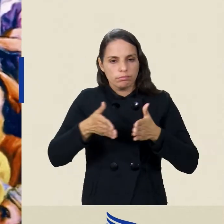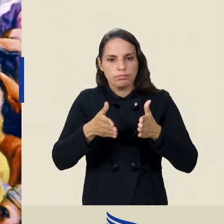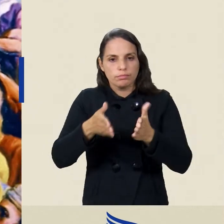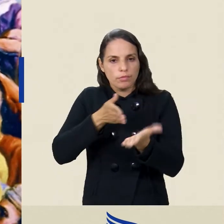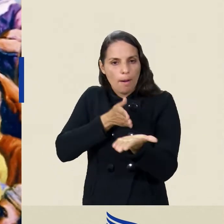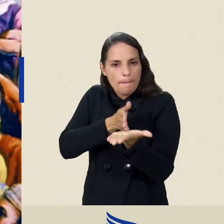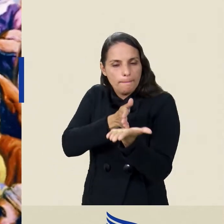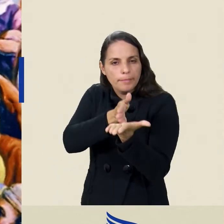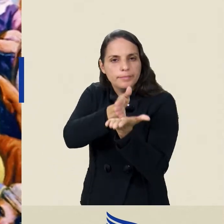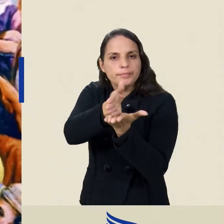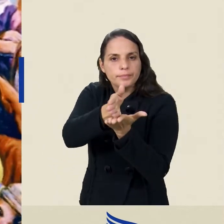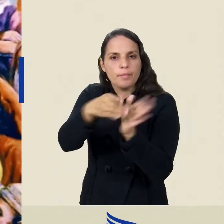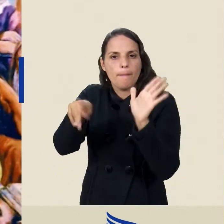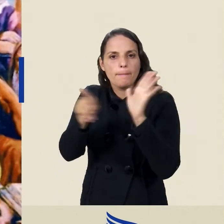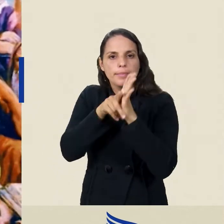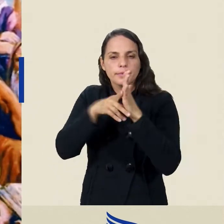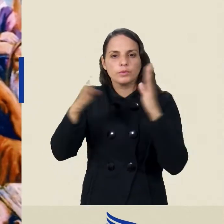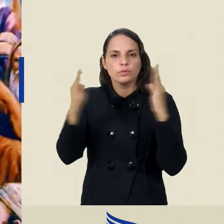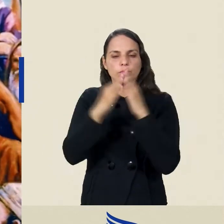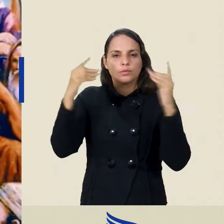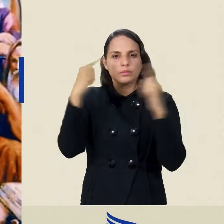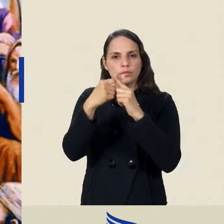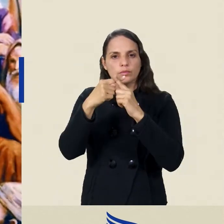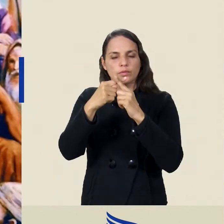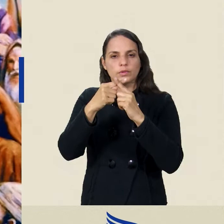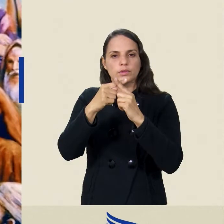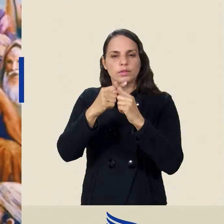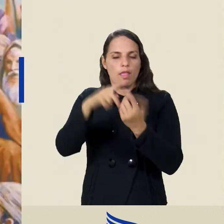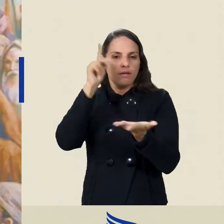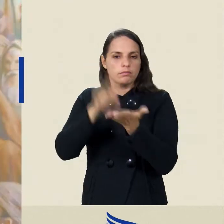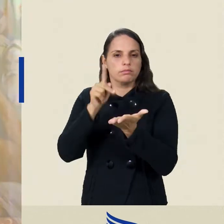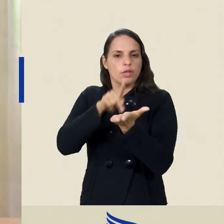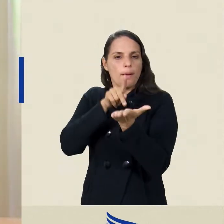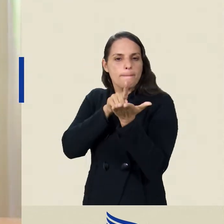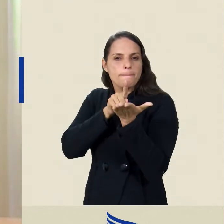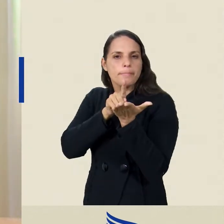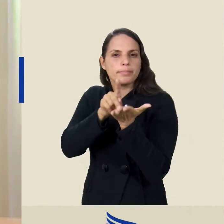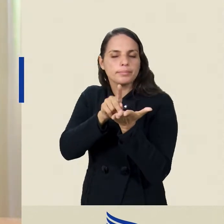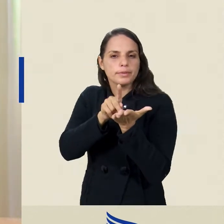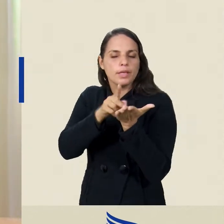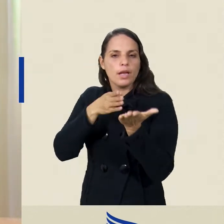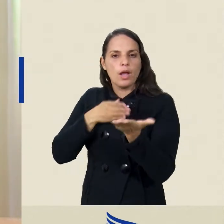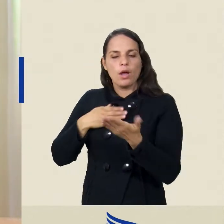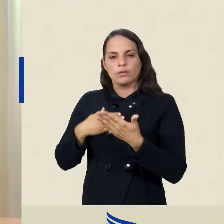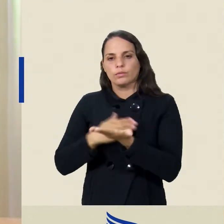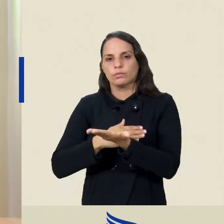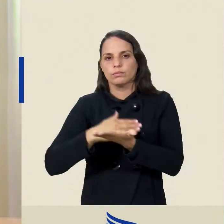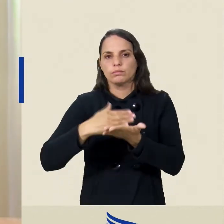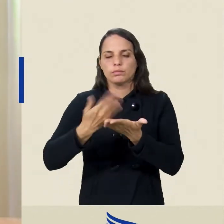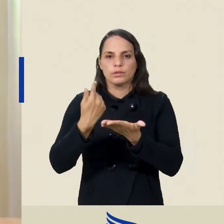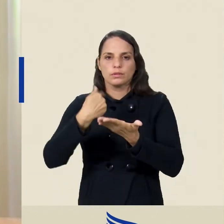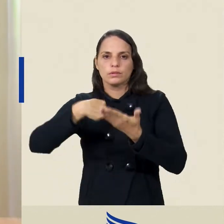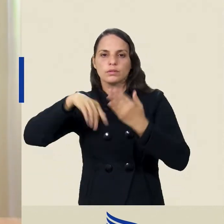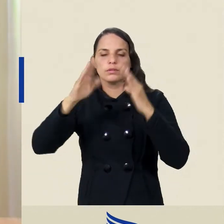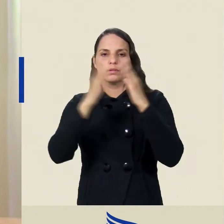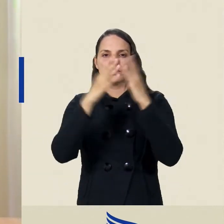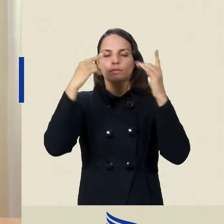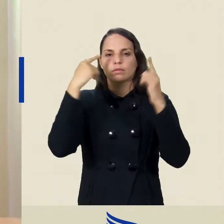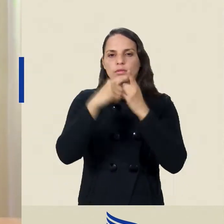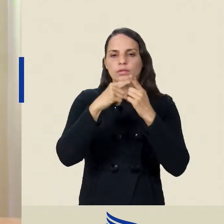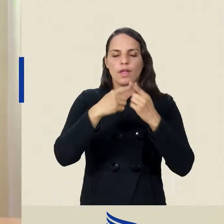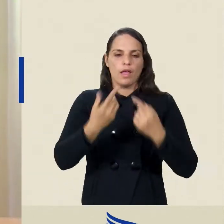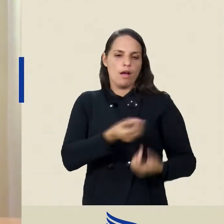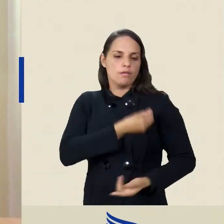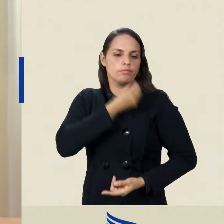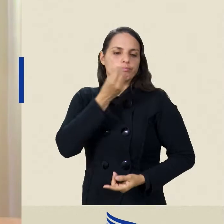Igreja de Deus mantém a verdade pura. Ele passa a frequentar a igreja, defender e viver a